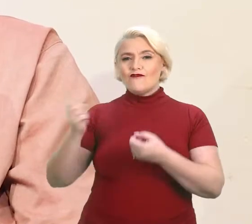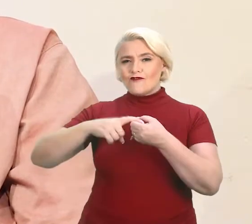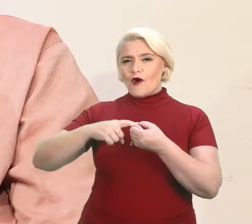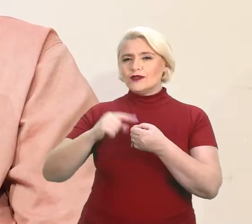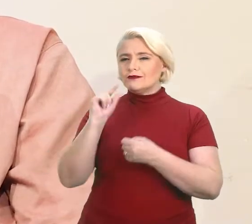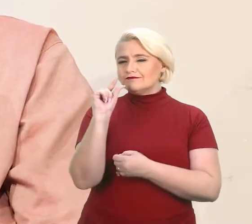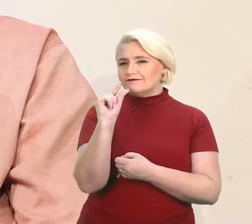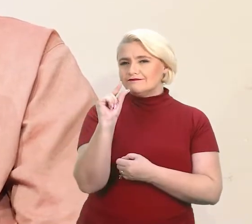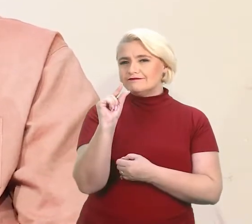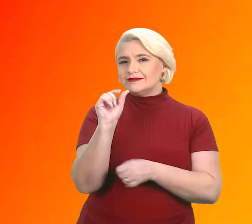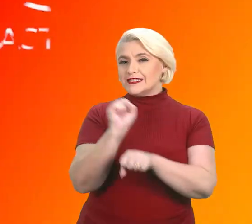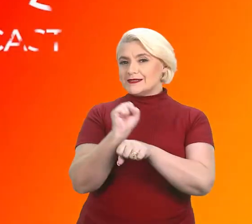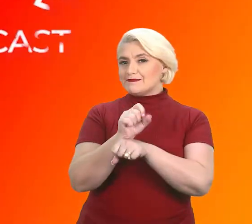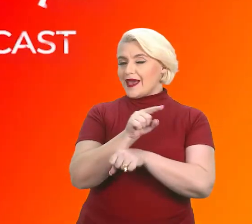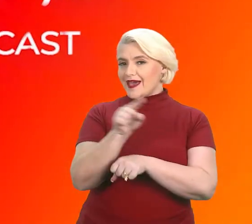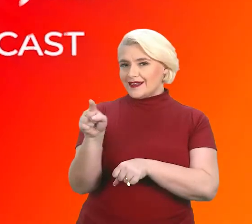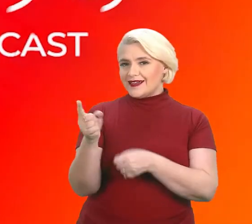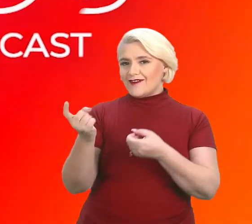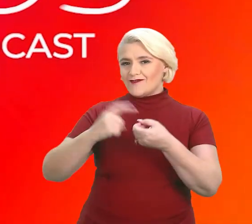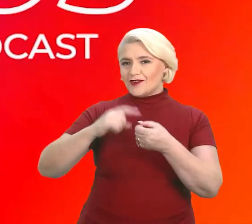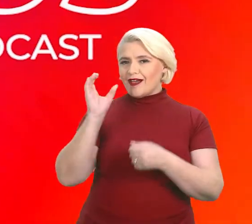saia daí, voltamos já já.